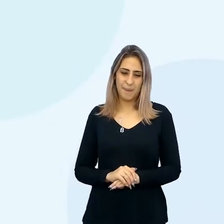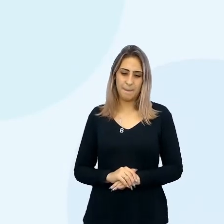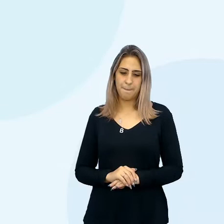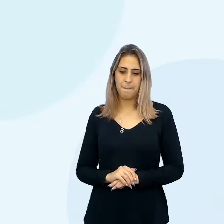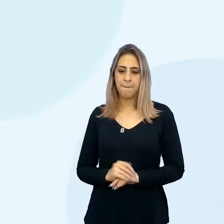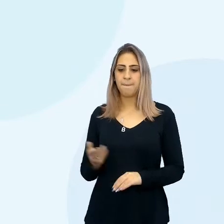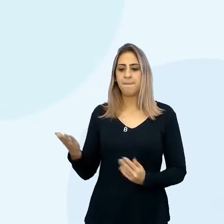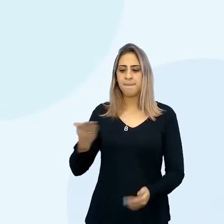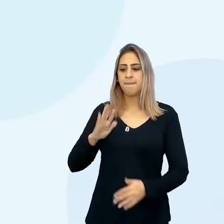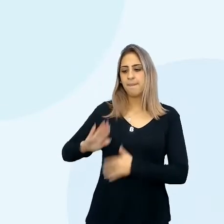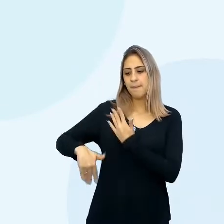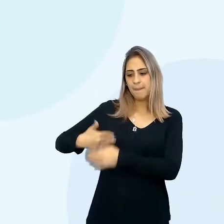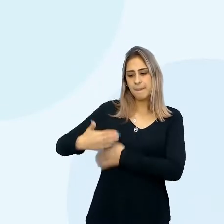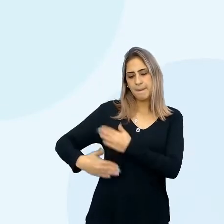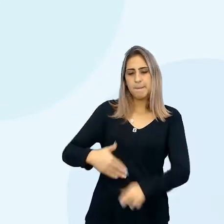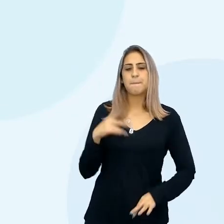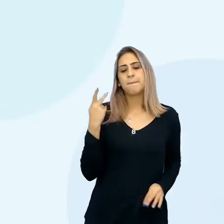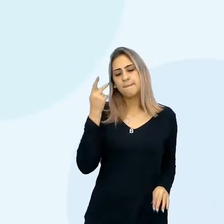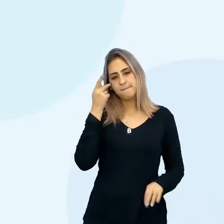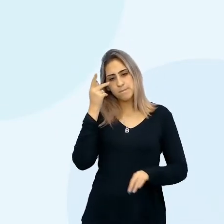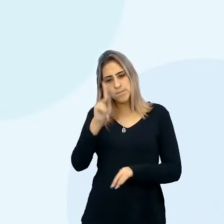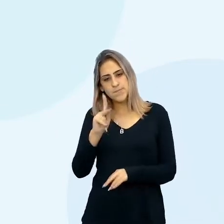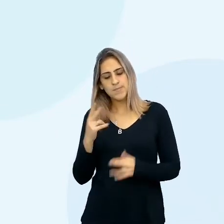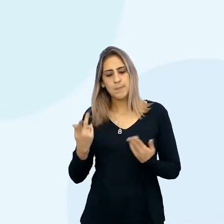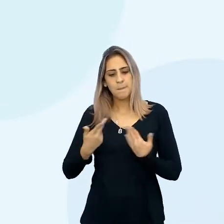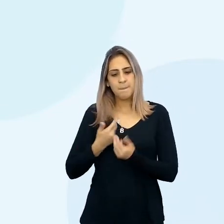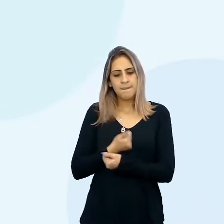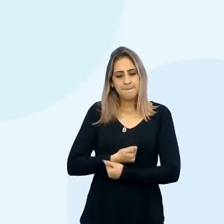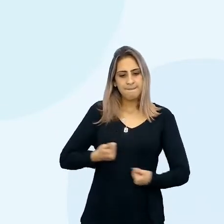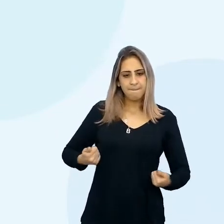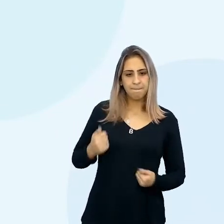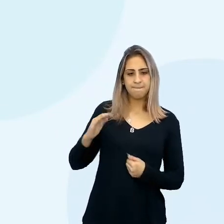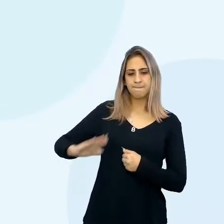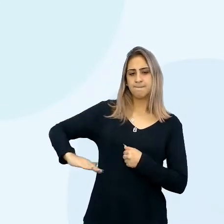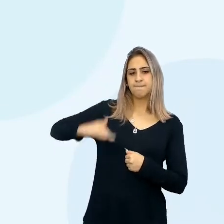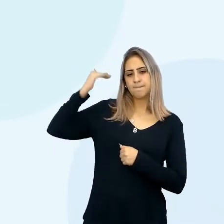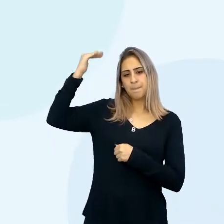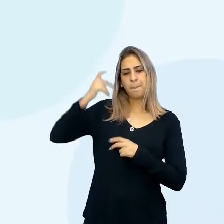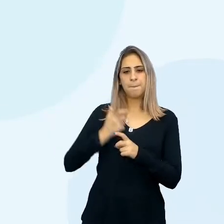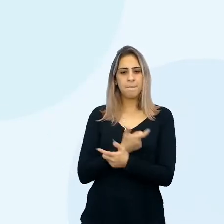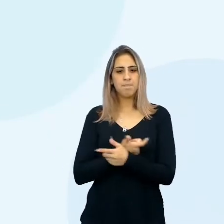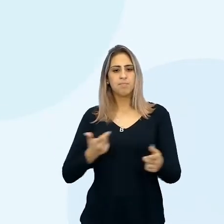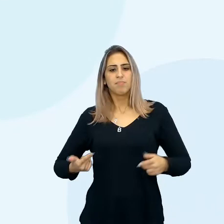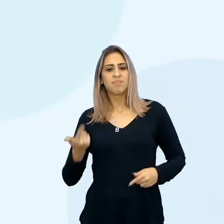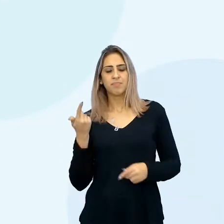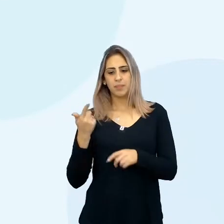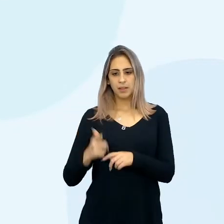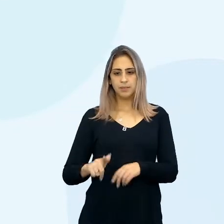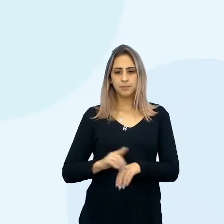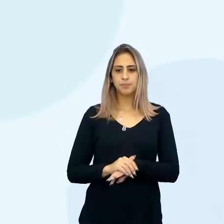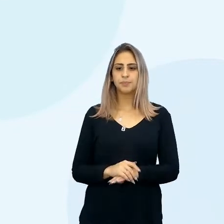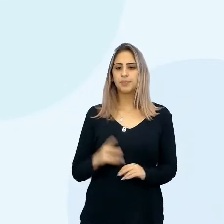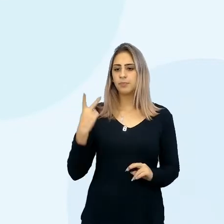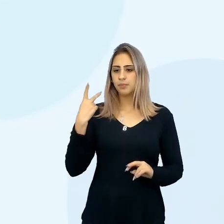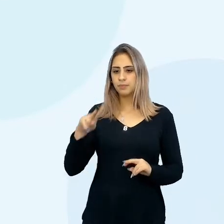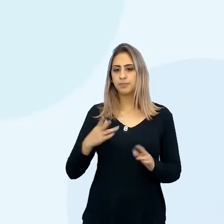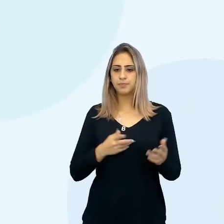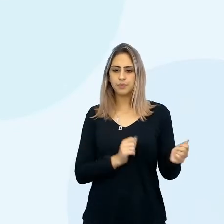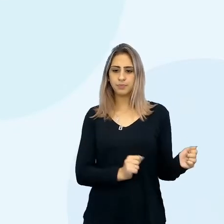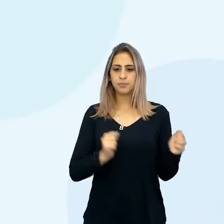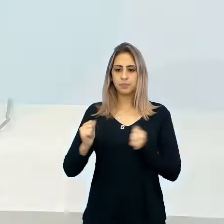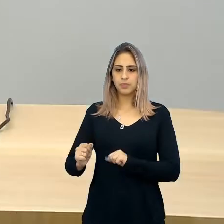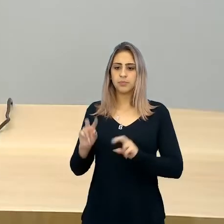veio desenvolvendo para engordar, crescer e aumentar ainda mais as suas raias do